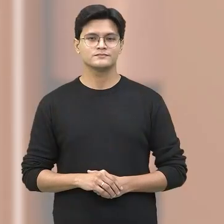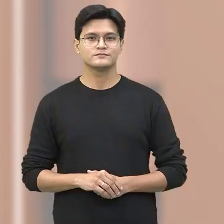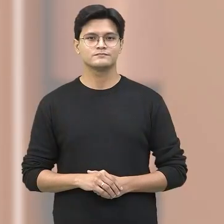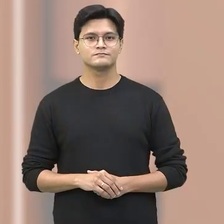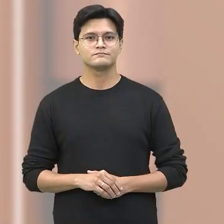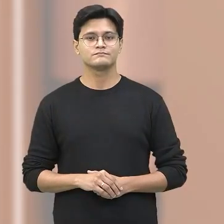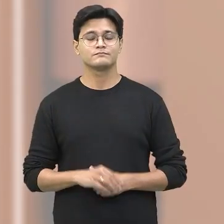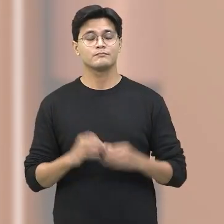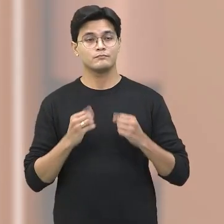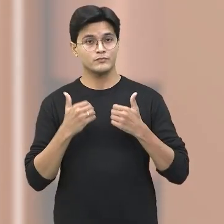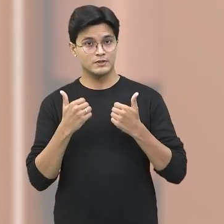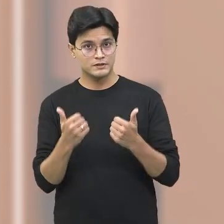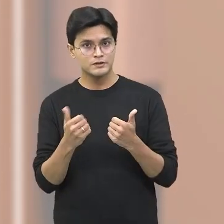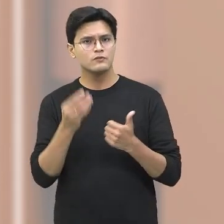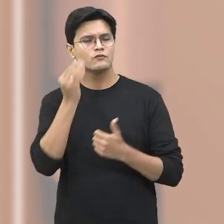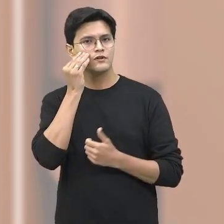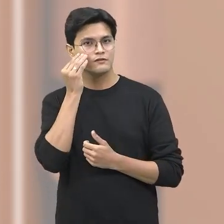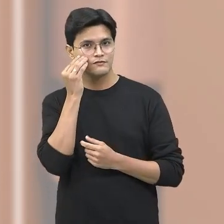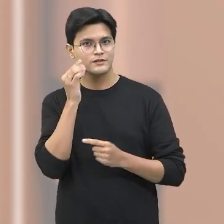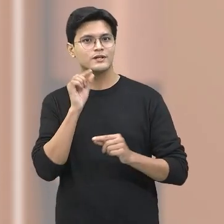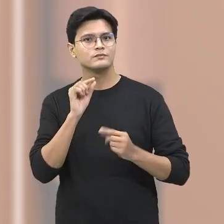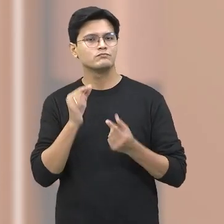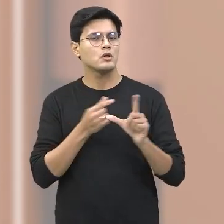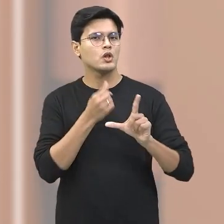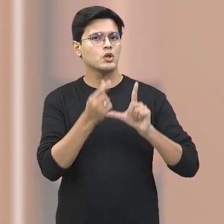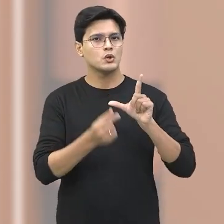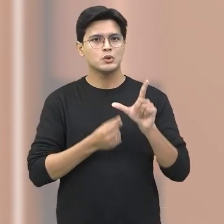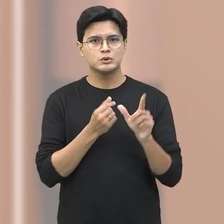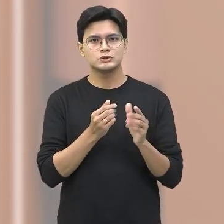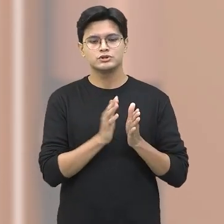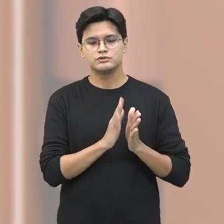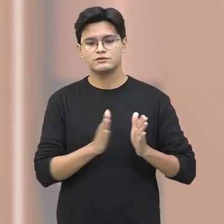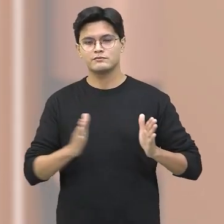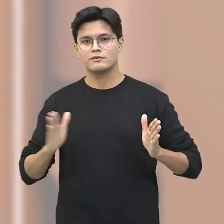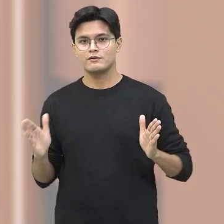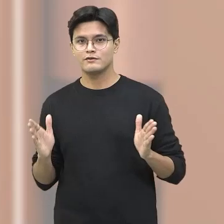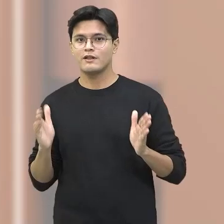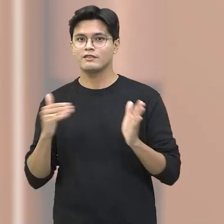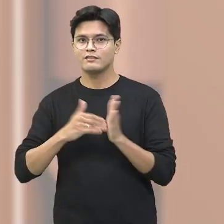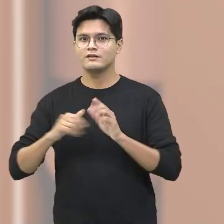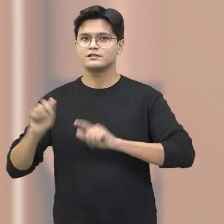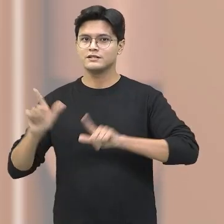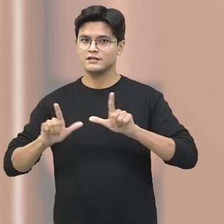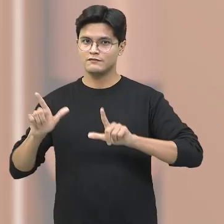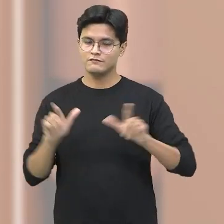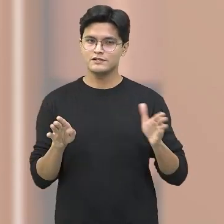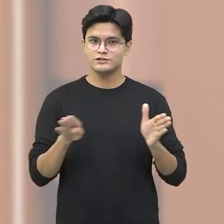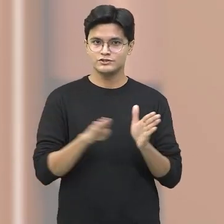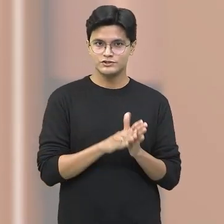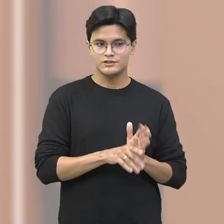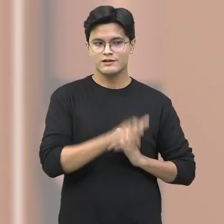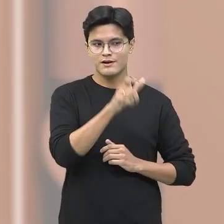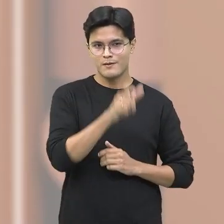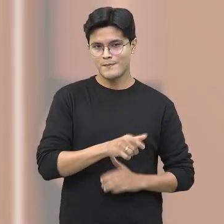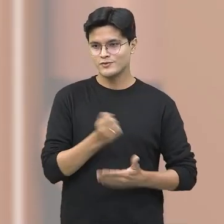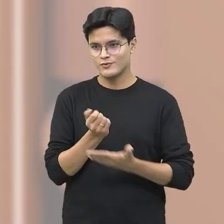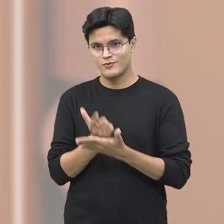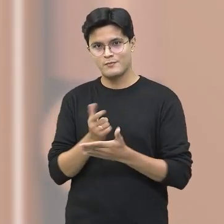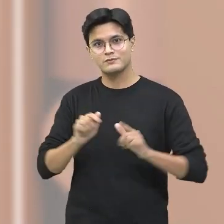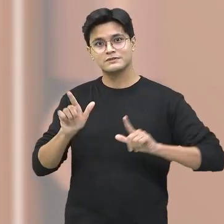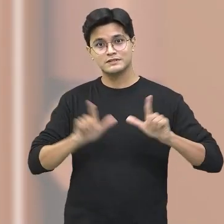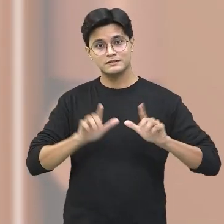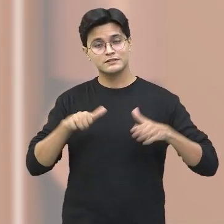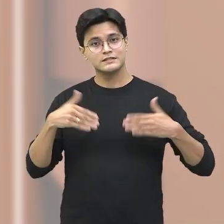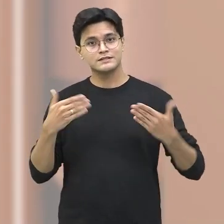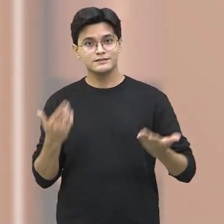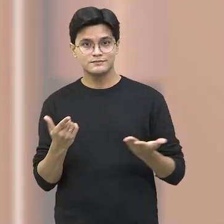muito bem então verificamos aí toda a logística né até a televisão chegar ali ao seu consumidor final chegou ali